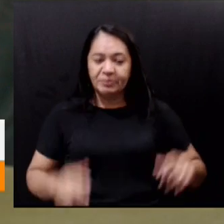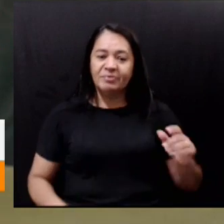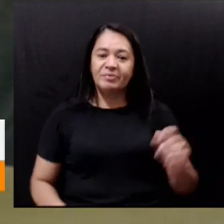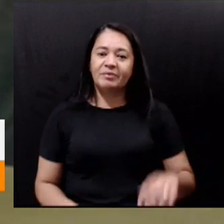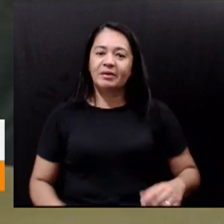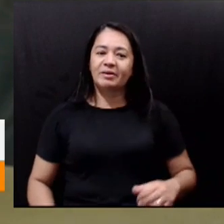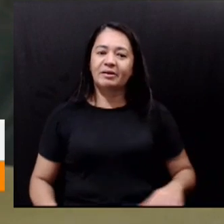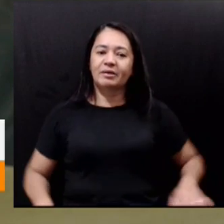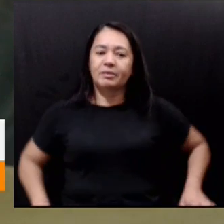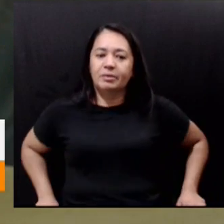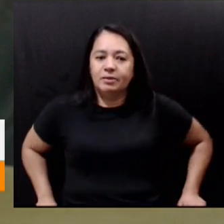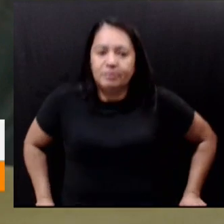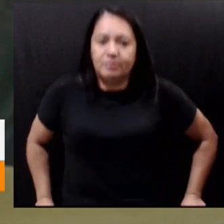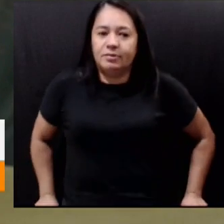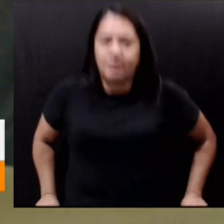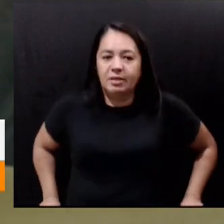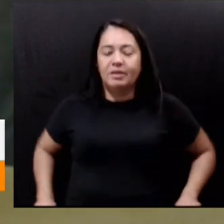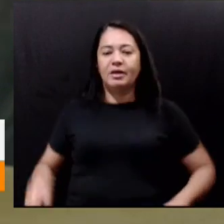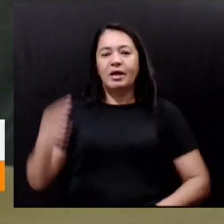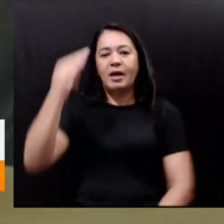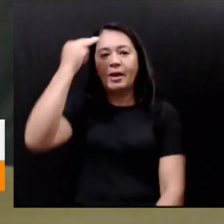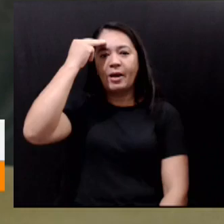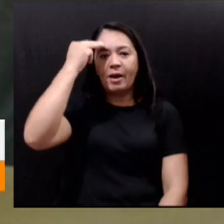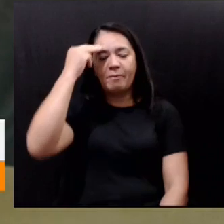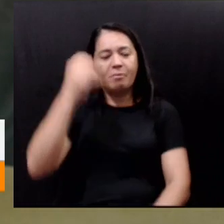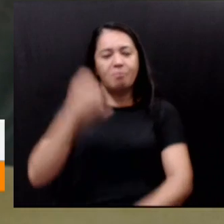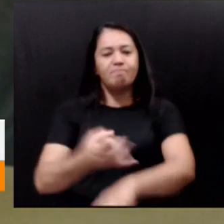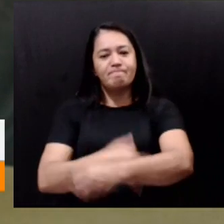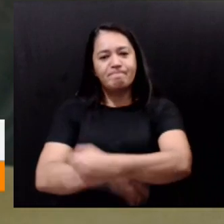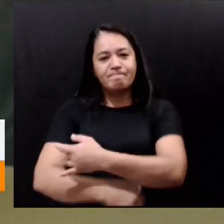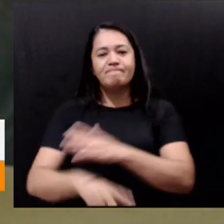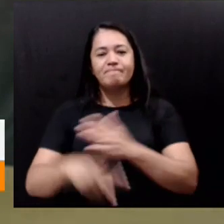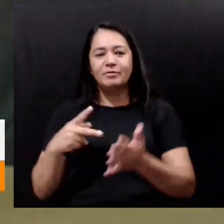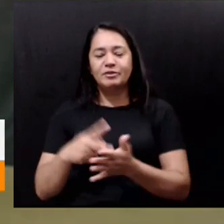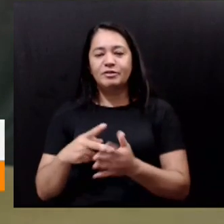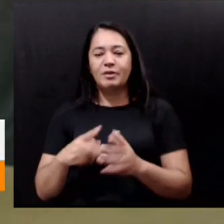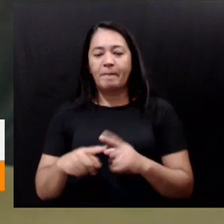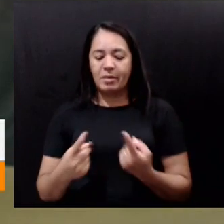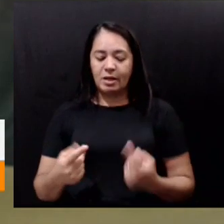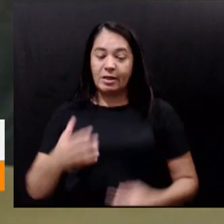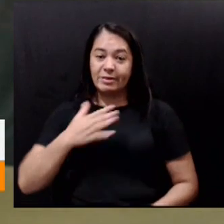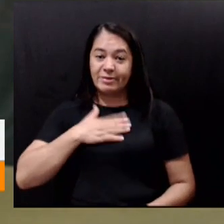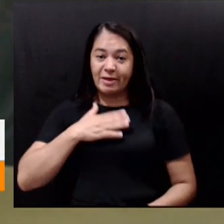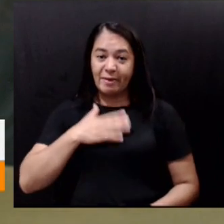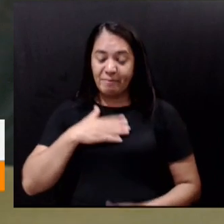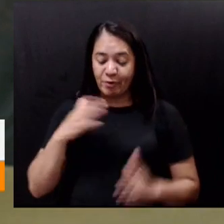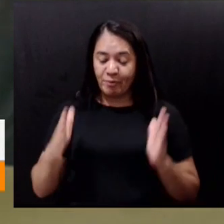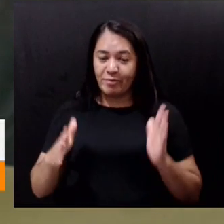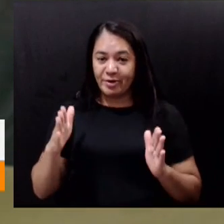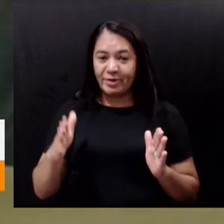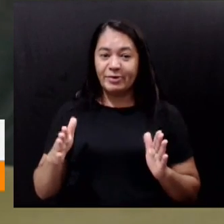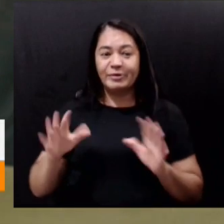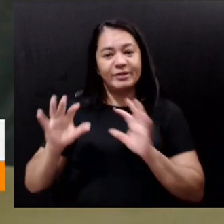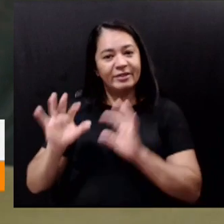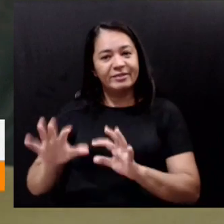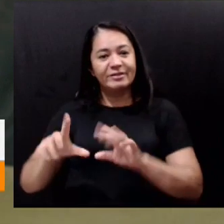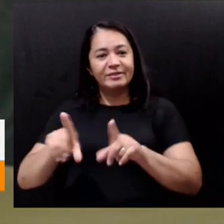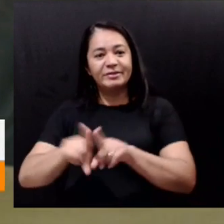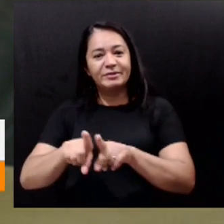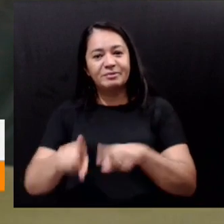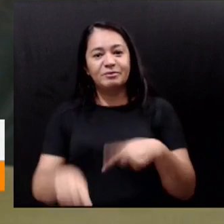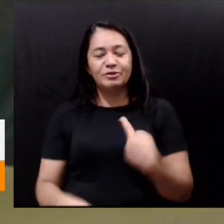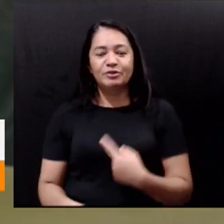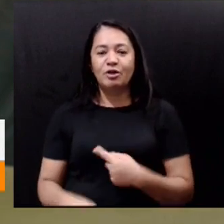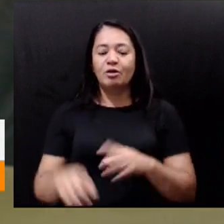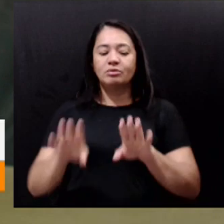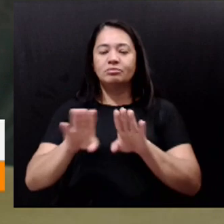memória afetiva mesmo. E antes, assim, no meu tempo, da minha época, também era assim, né, a gente vivia de porta aberta, né,